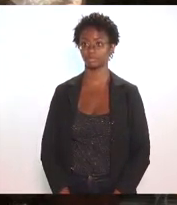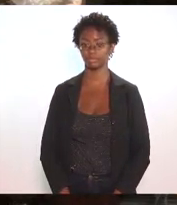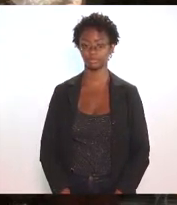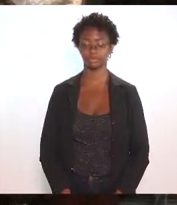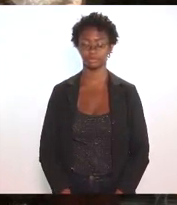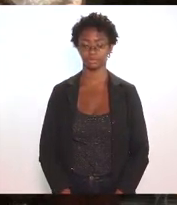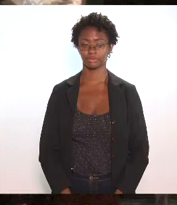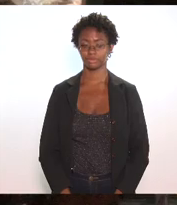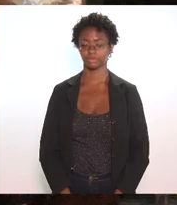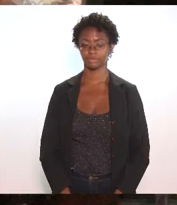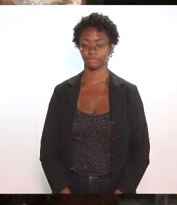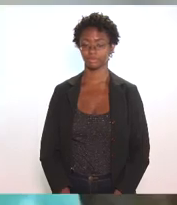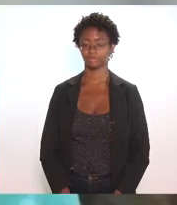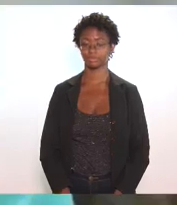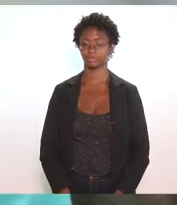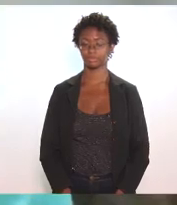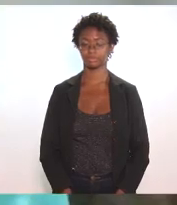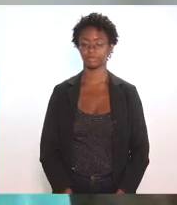Senhora